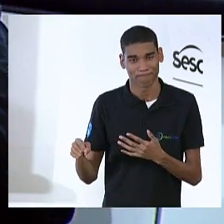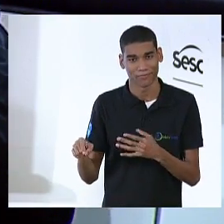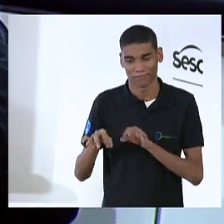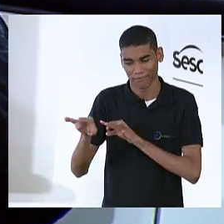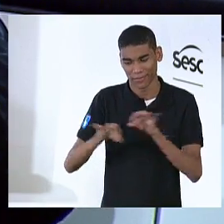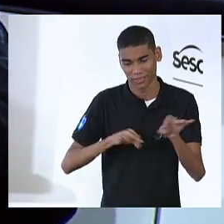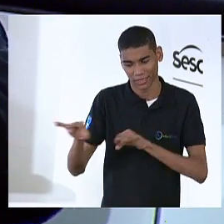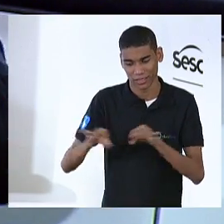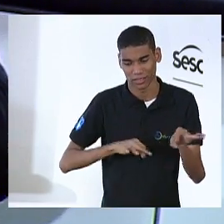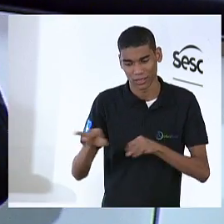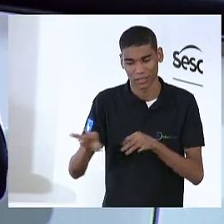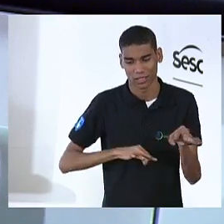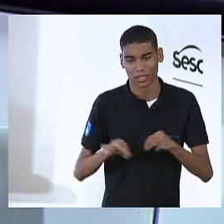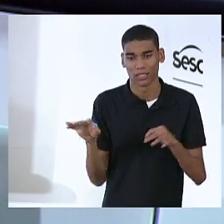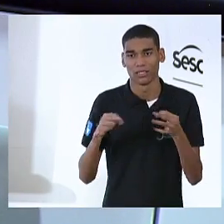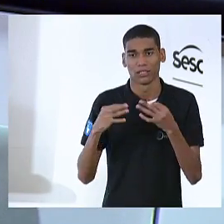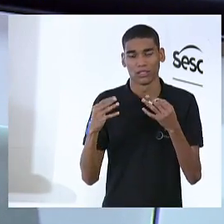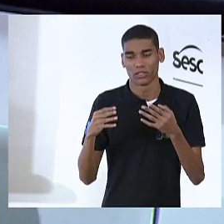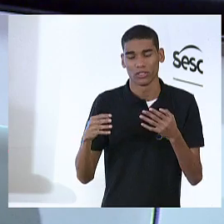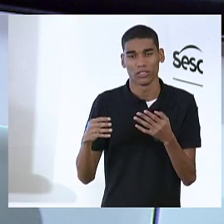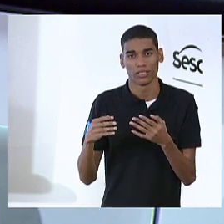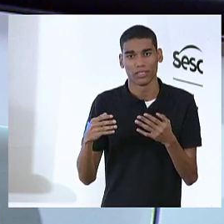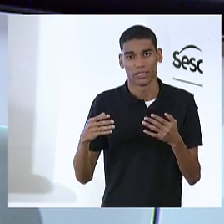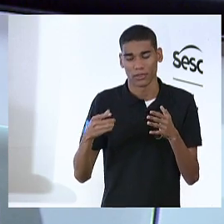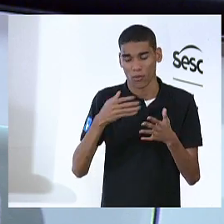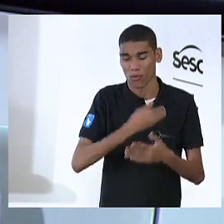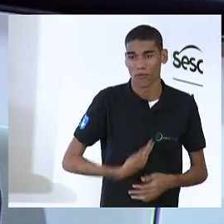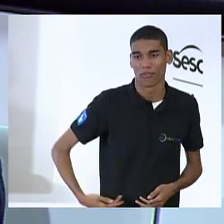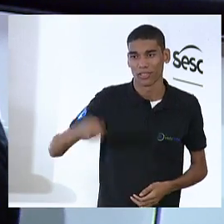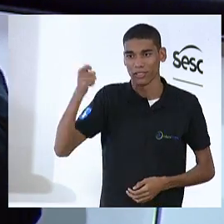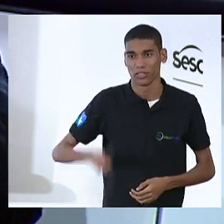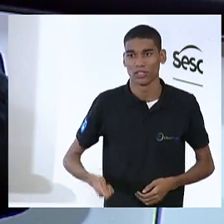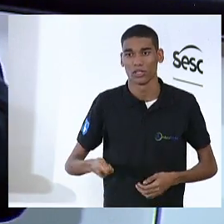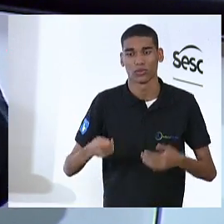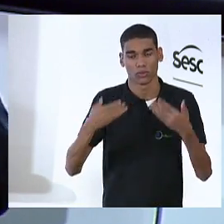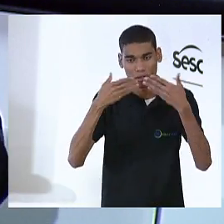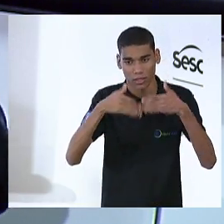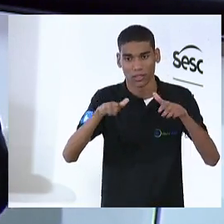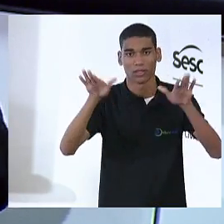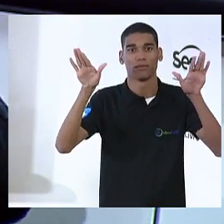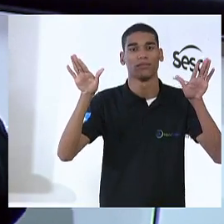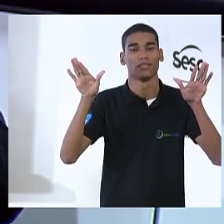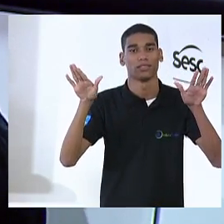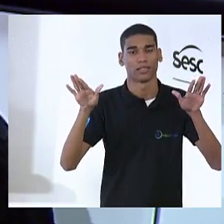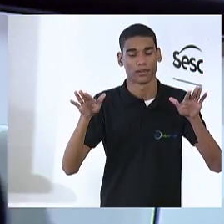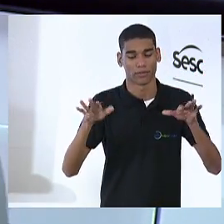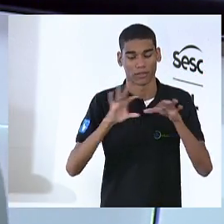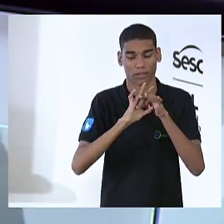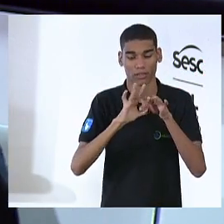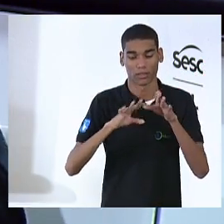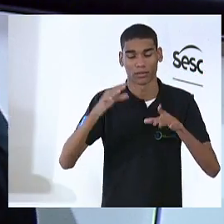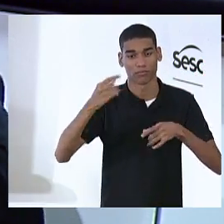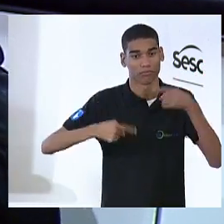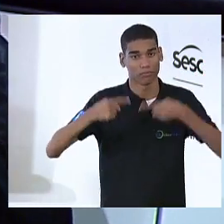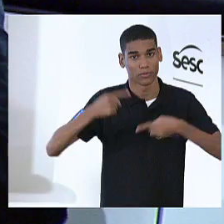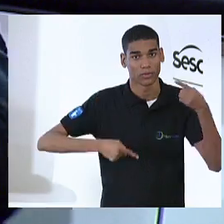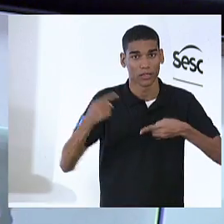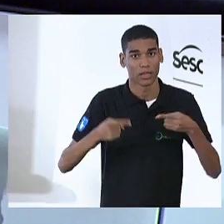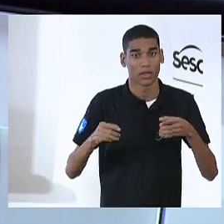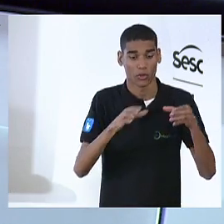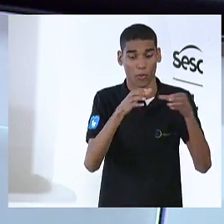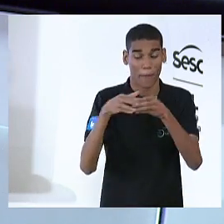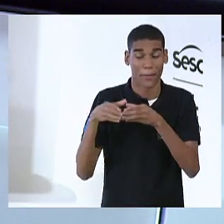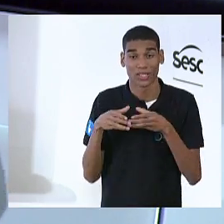de deixar uma aparência de democracia, né, que foi usada também pelos partidos de oposição para se opor, claro,